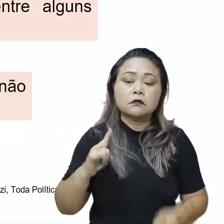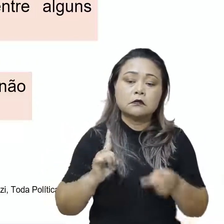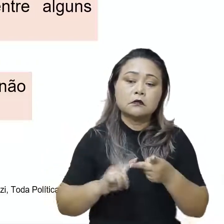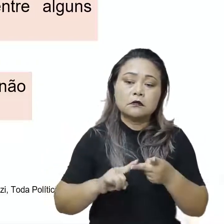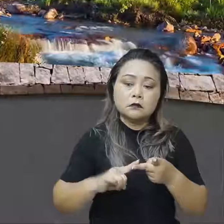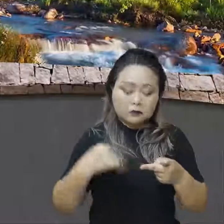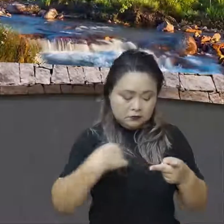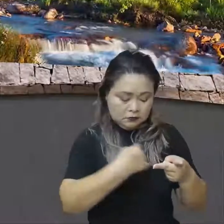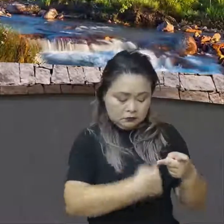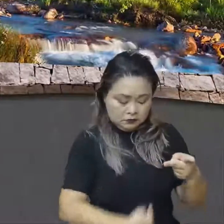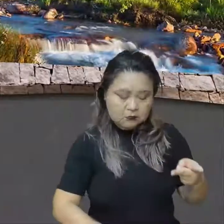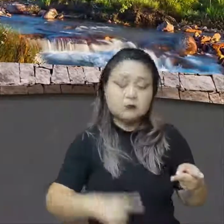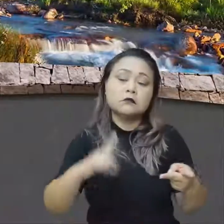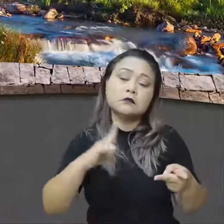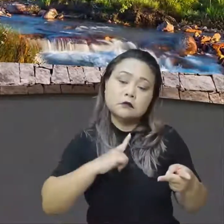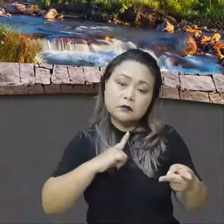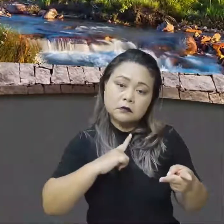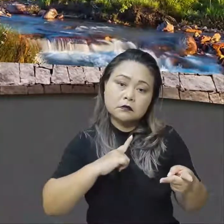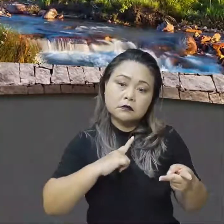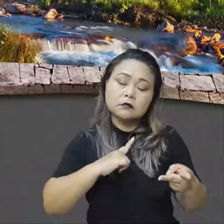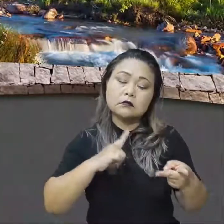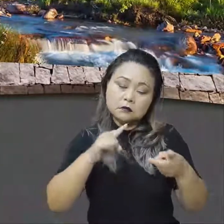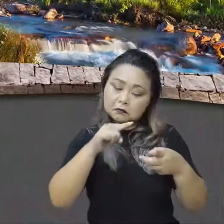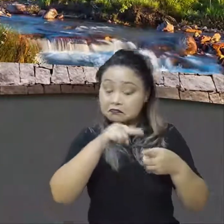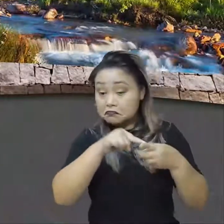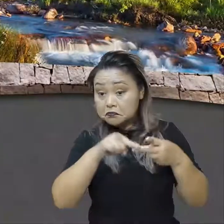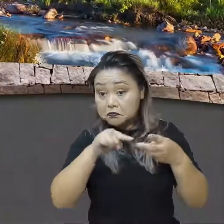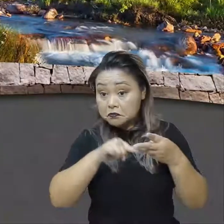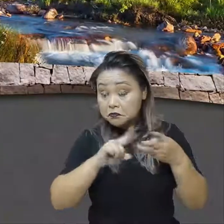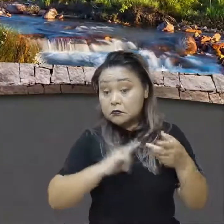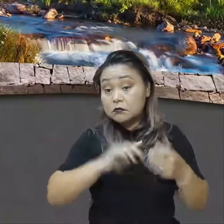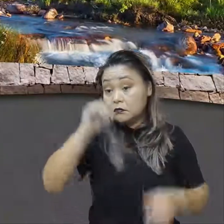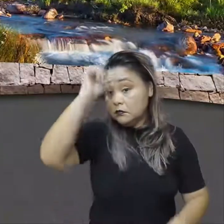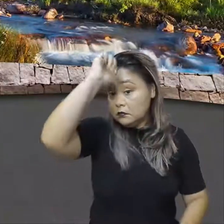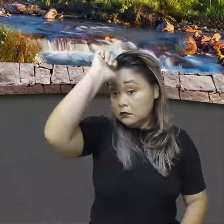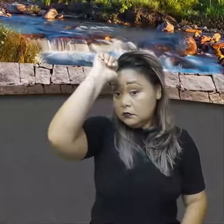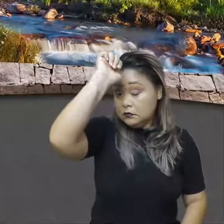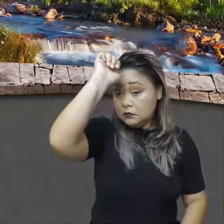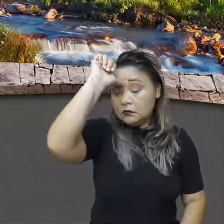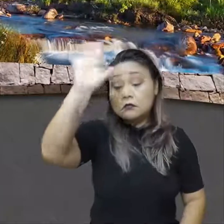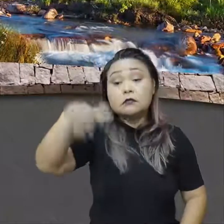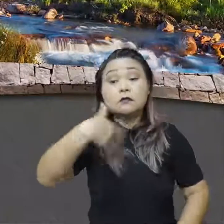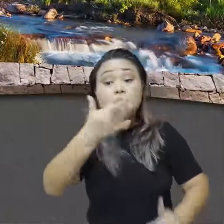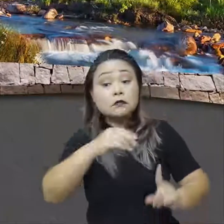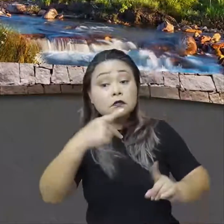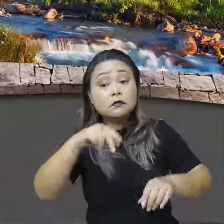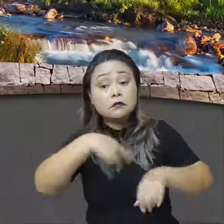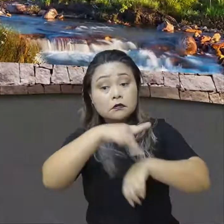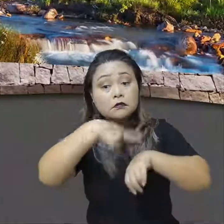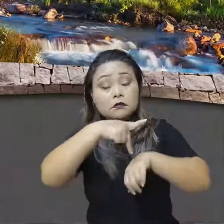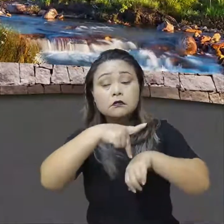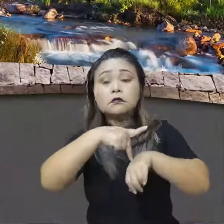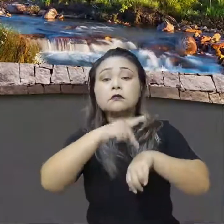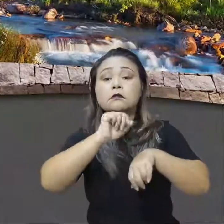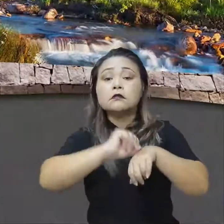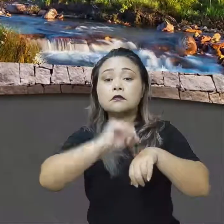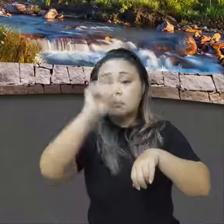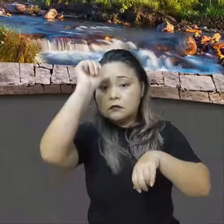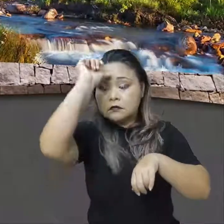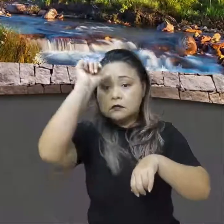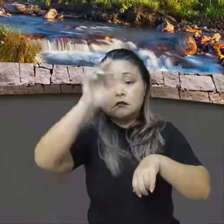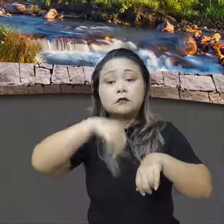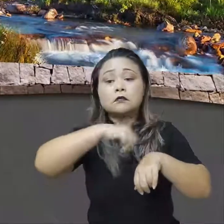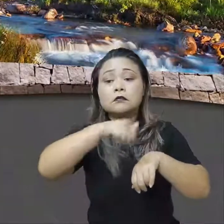A China tem dois tipos de vacina. E a Índia tem um grande destaque no cenário internacional como um